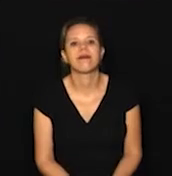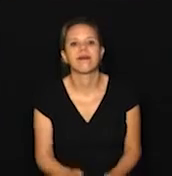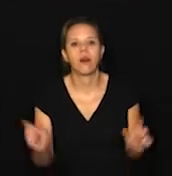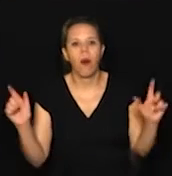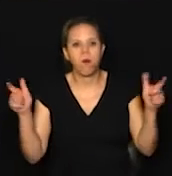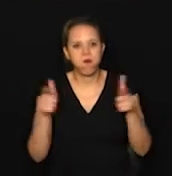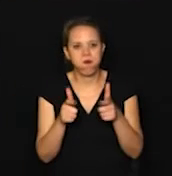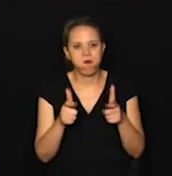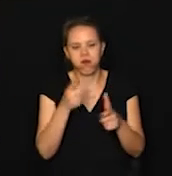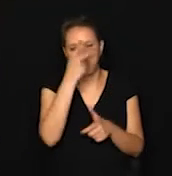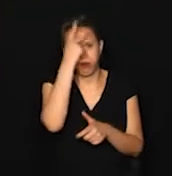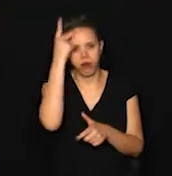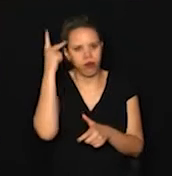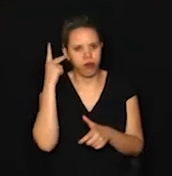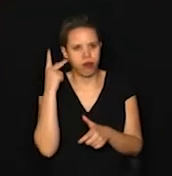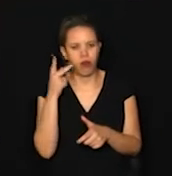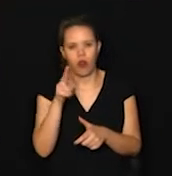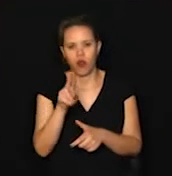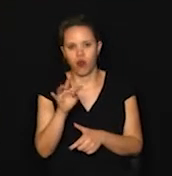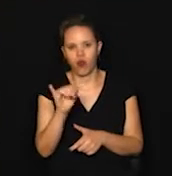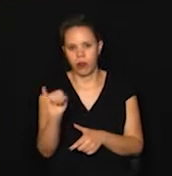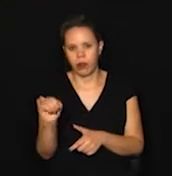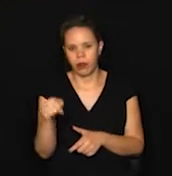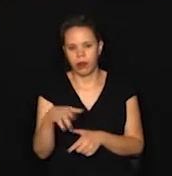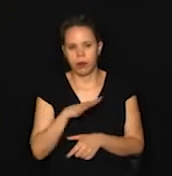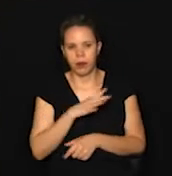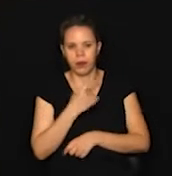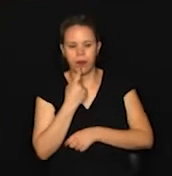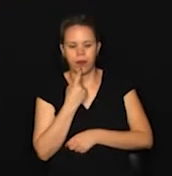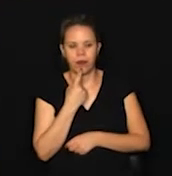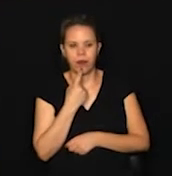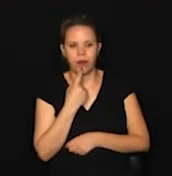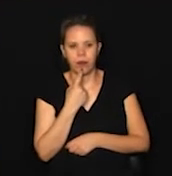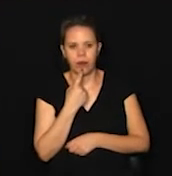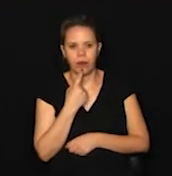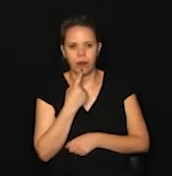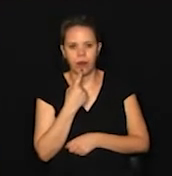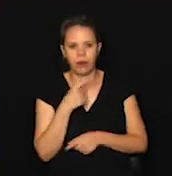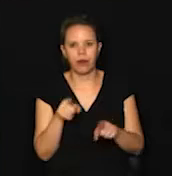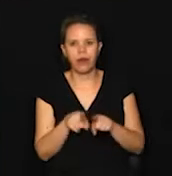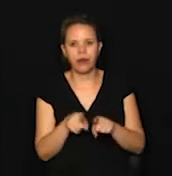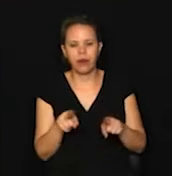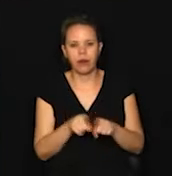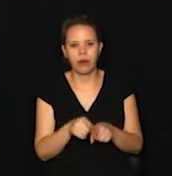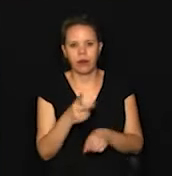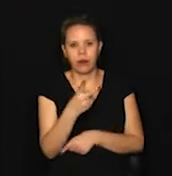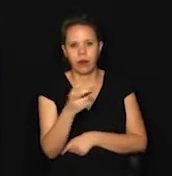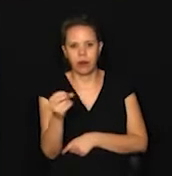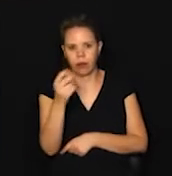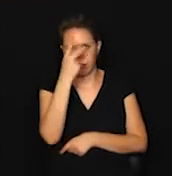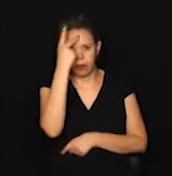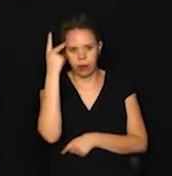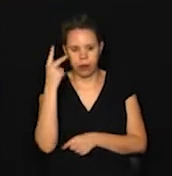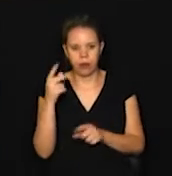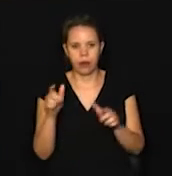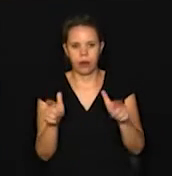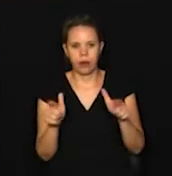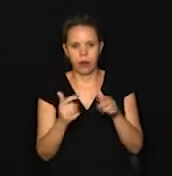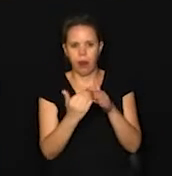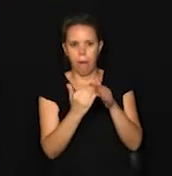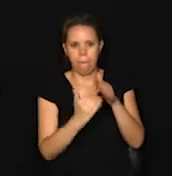então, de pacientes nas UTIs aqui da cidade de Campinas e também 20 pessoas a